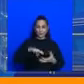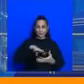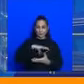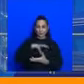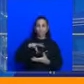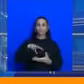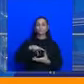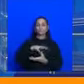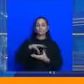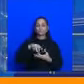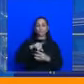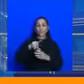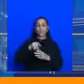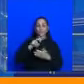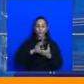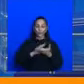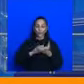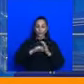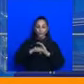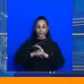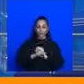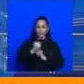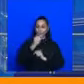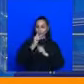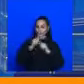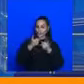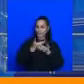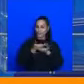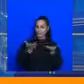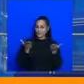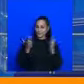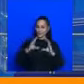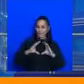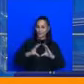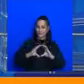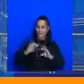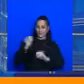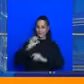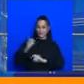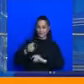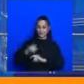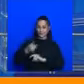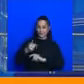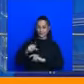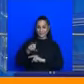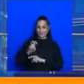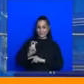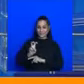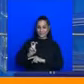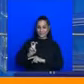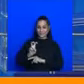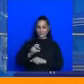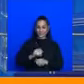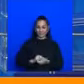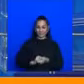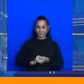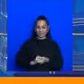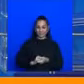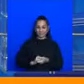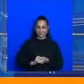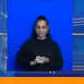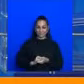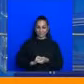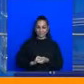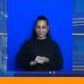globo segue girando. É o sorteio da Lotomania. Boa sorte para você. Bola azul 75, azul número